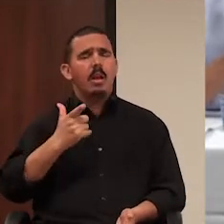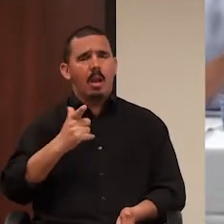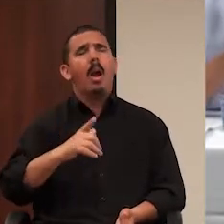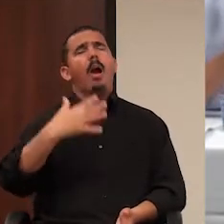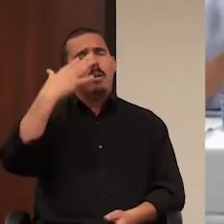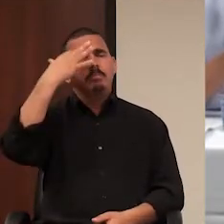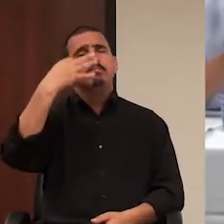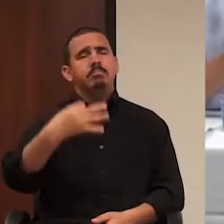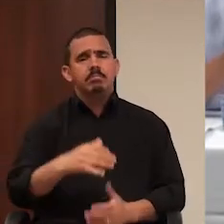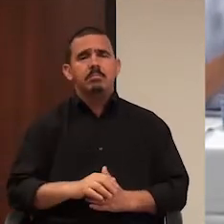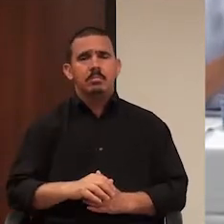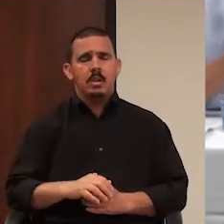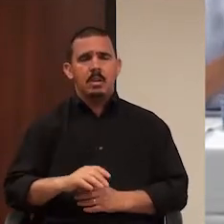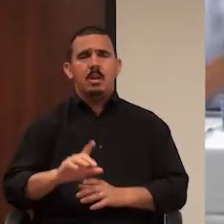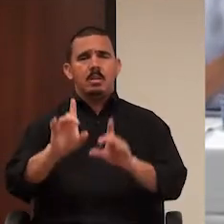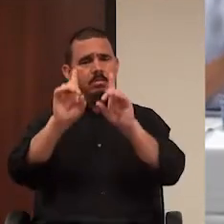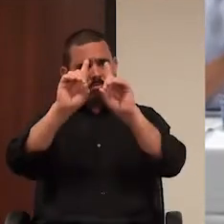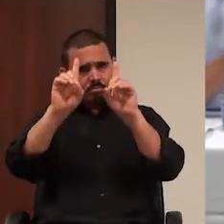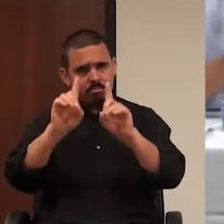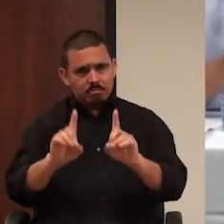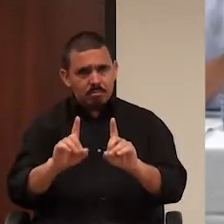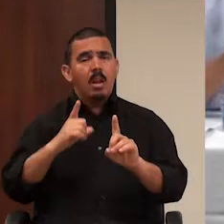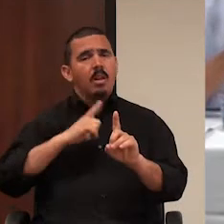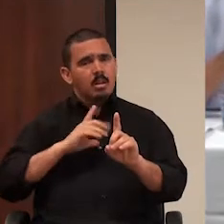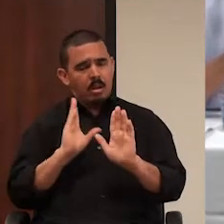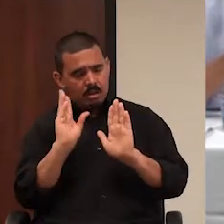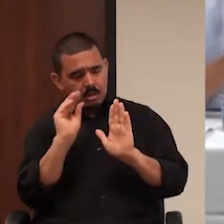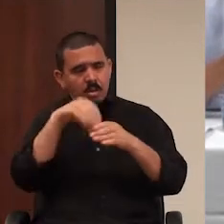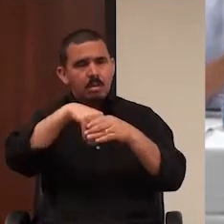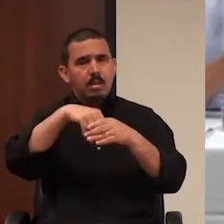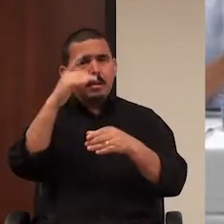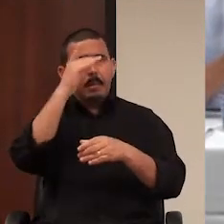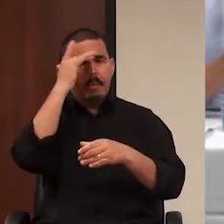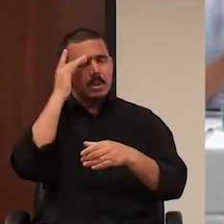noção. A deficiência, ela está na relação da pessoa com o meio.